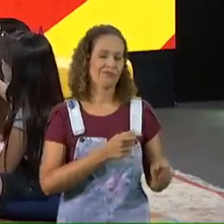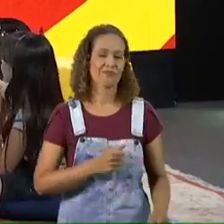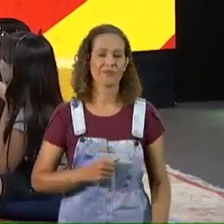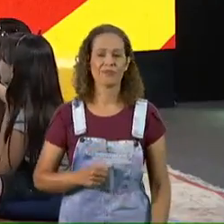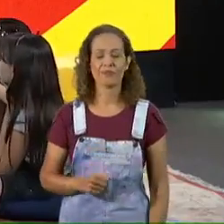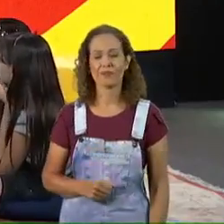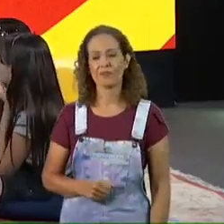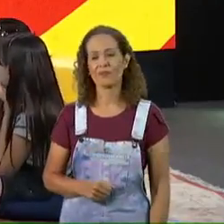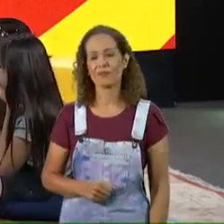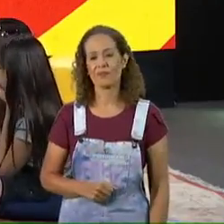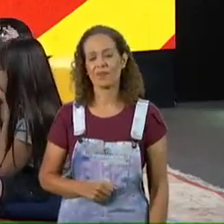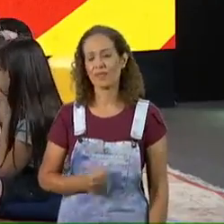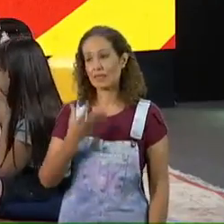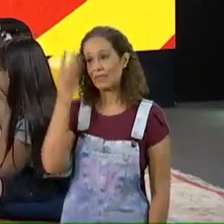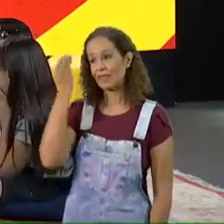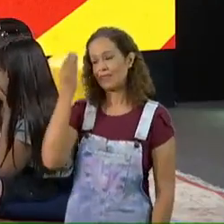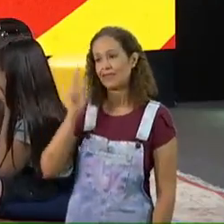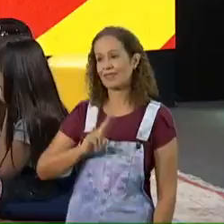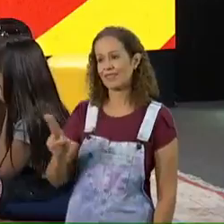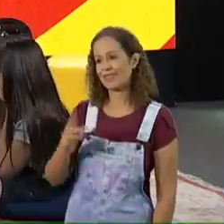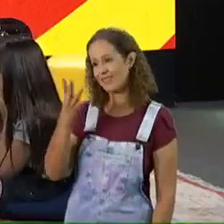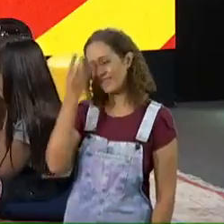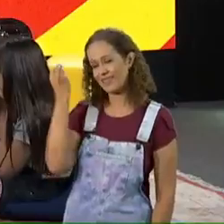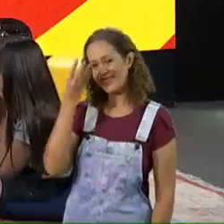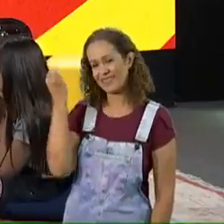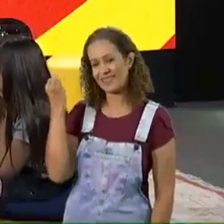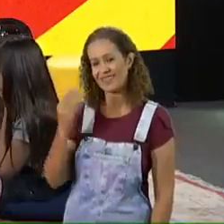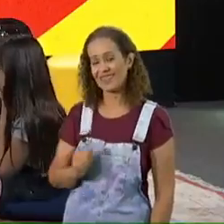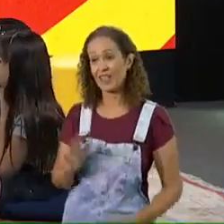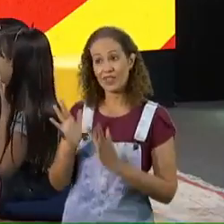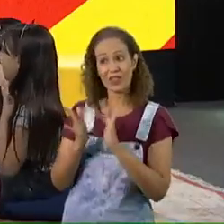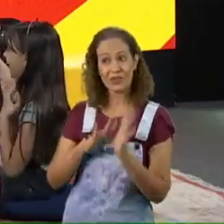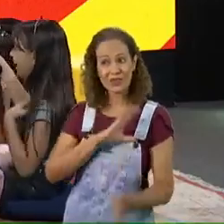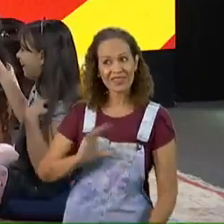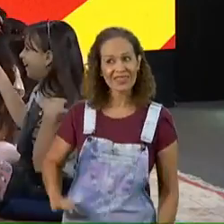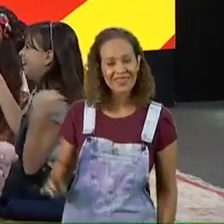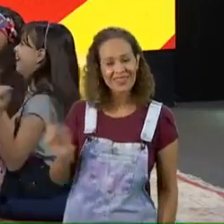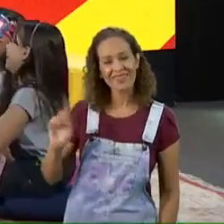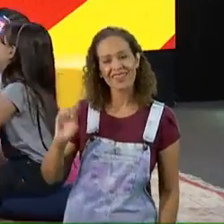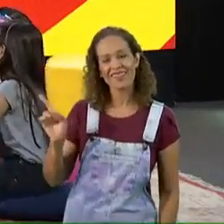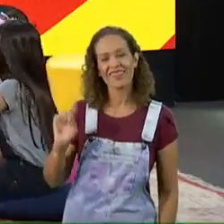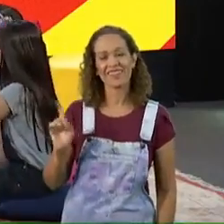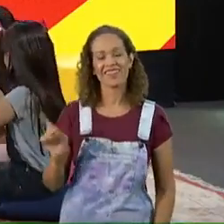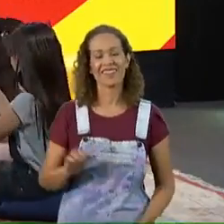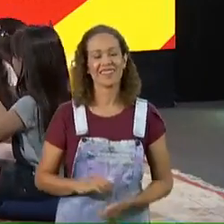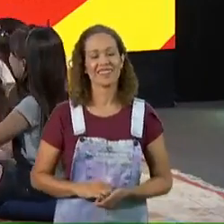Cristo. Eu não sei. Não, não, Jesus Cristo não. Vai lá.